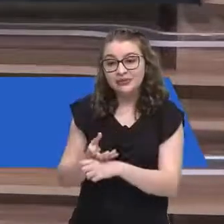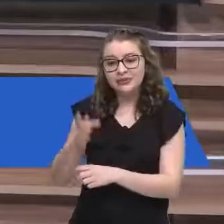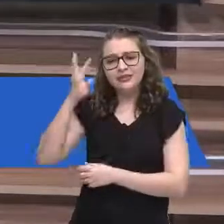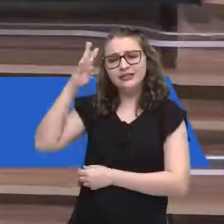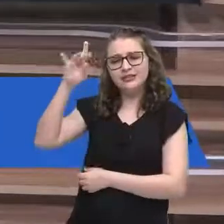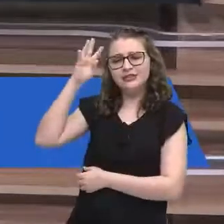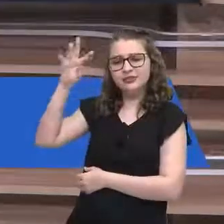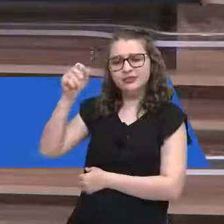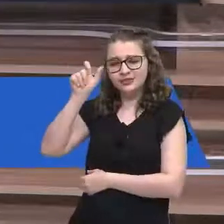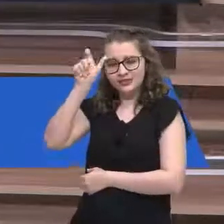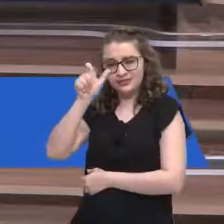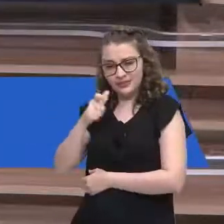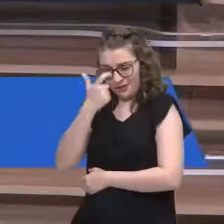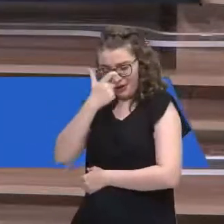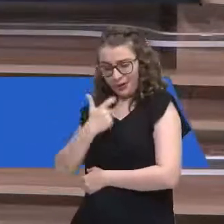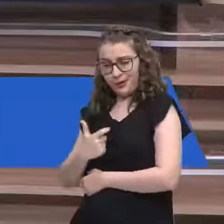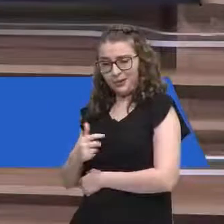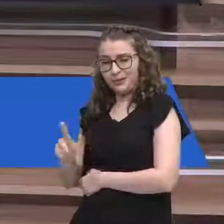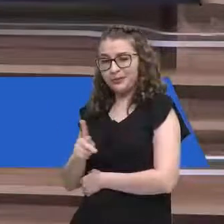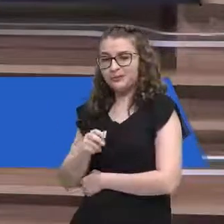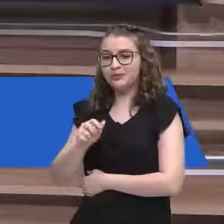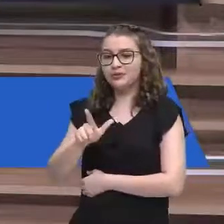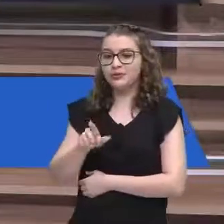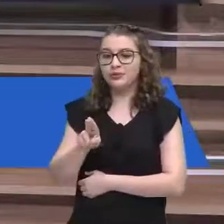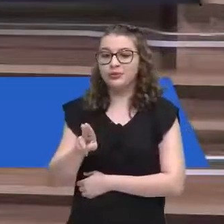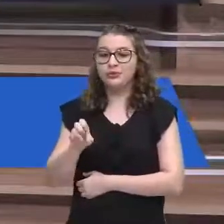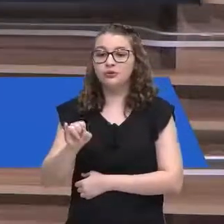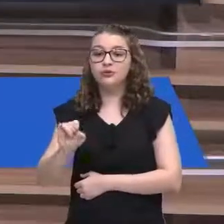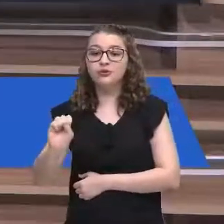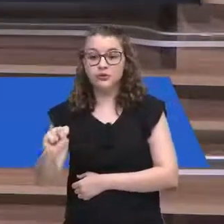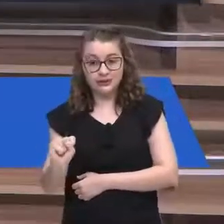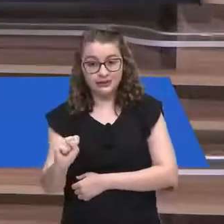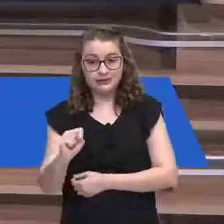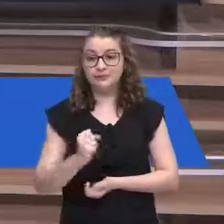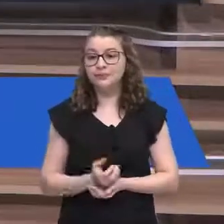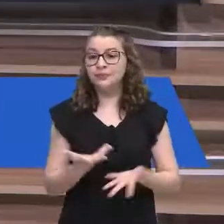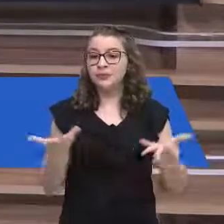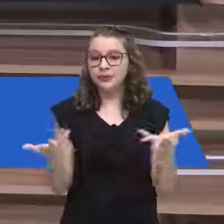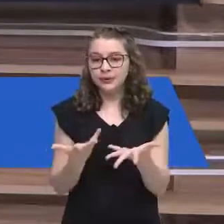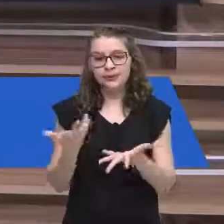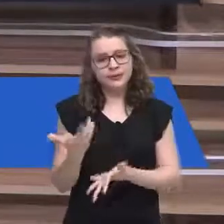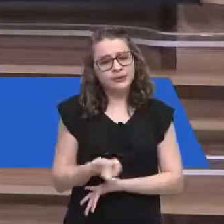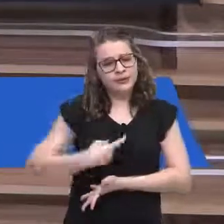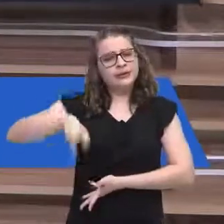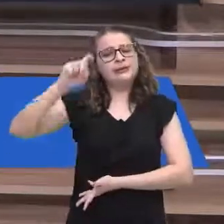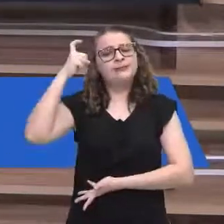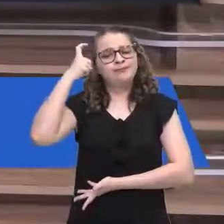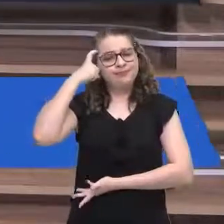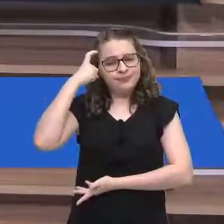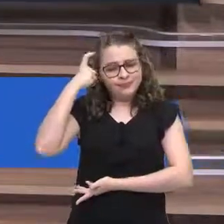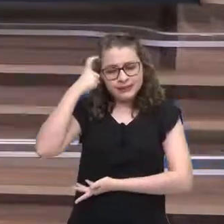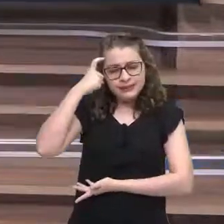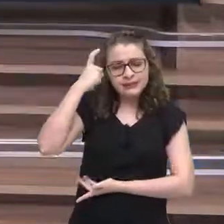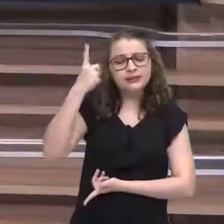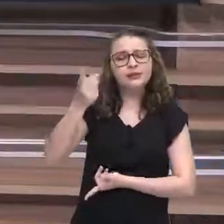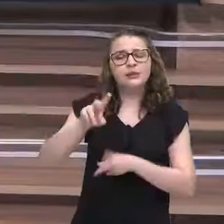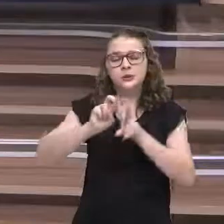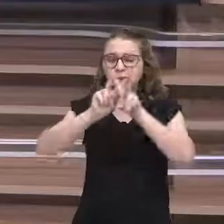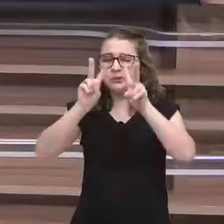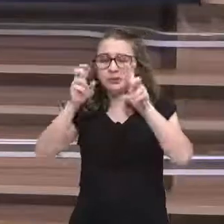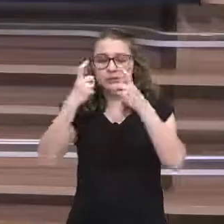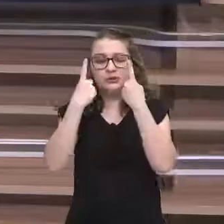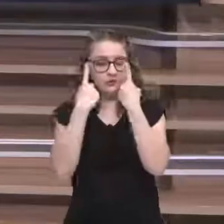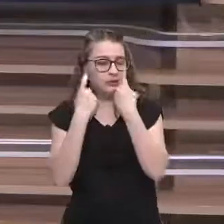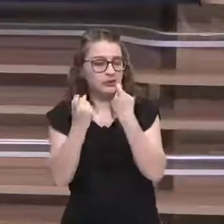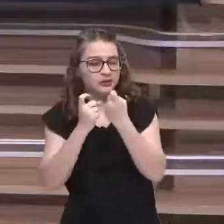sou o professor Luiz Cláudio e nós vamos aqui hoje pensar sobre um assunto muito interessante.